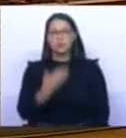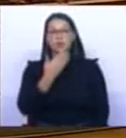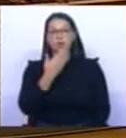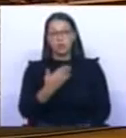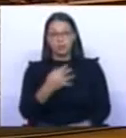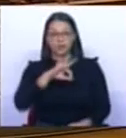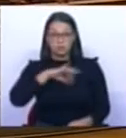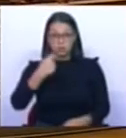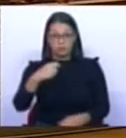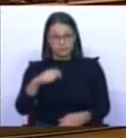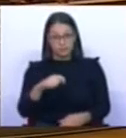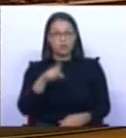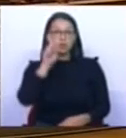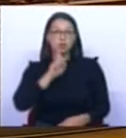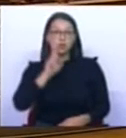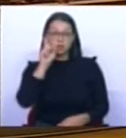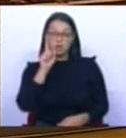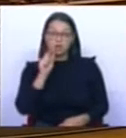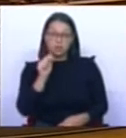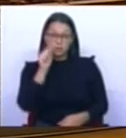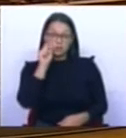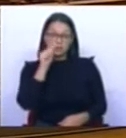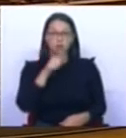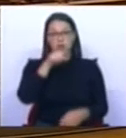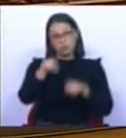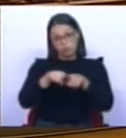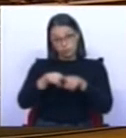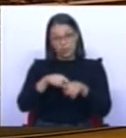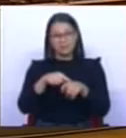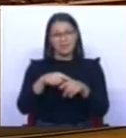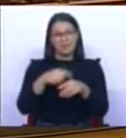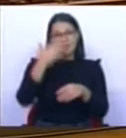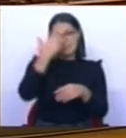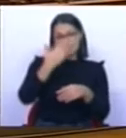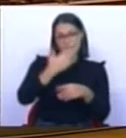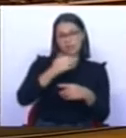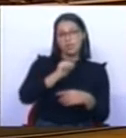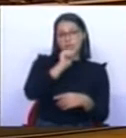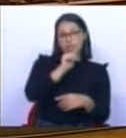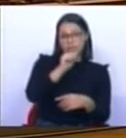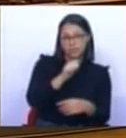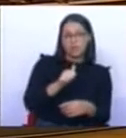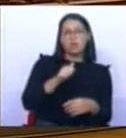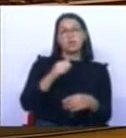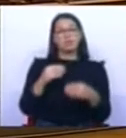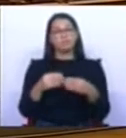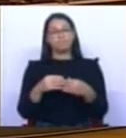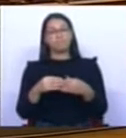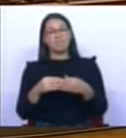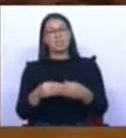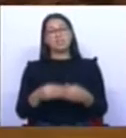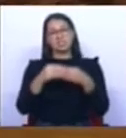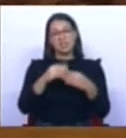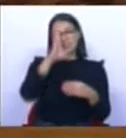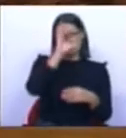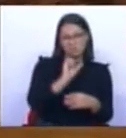Senhora Presidente, senhoras e senhores deputados, por estes dias, dezenas, se não centenas de chefes de Estado e de Governo, centenas de outros